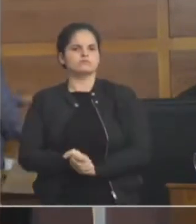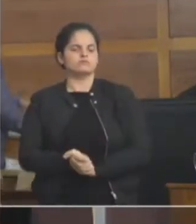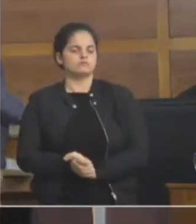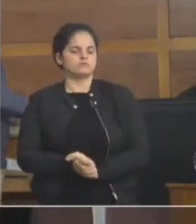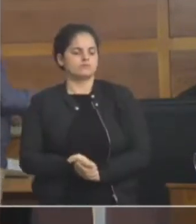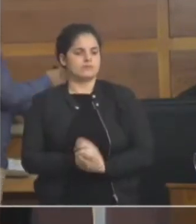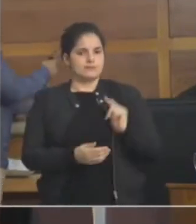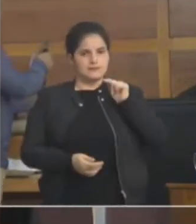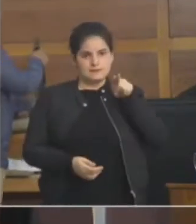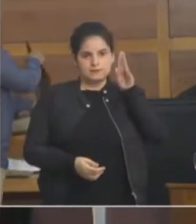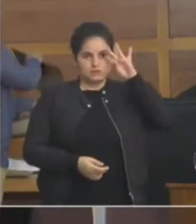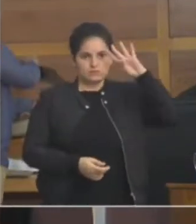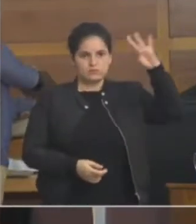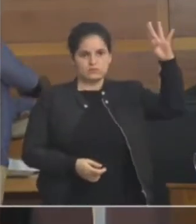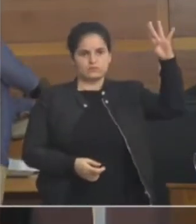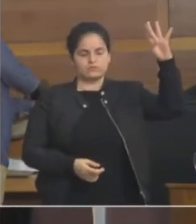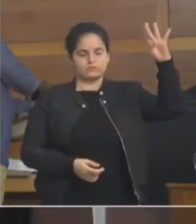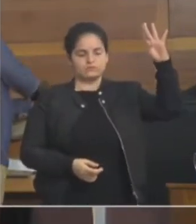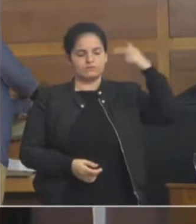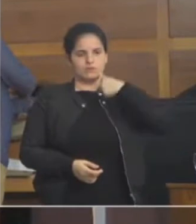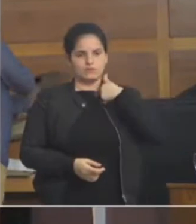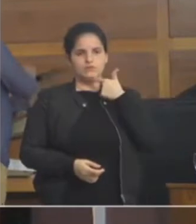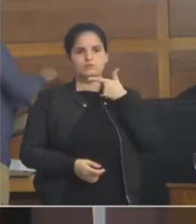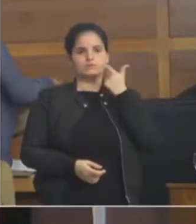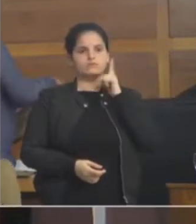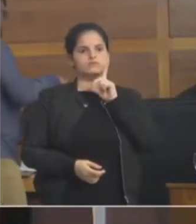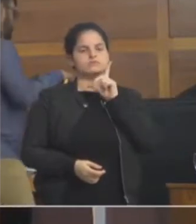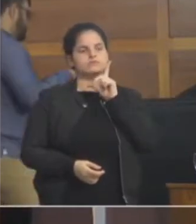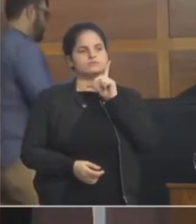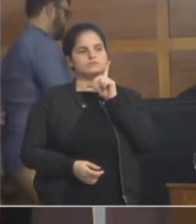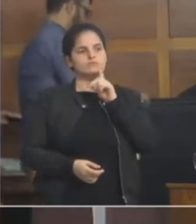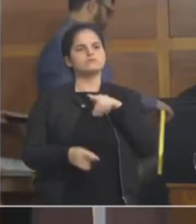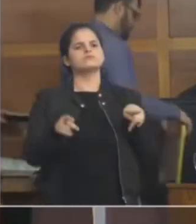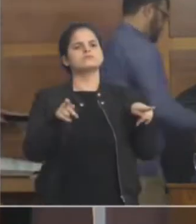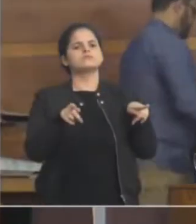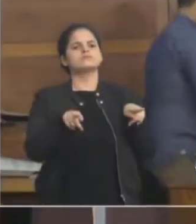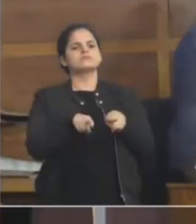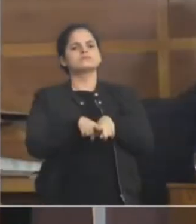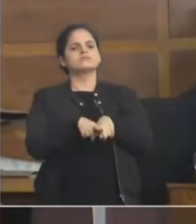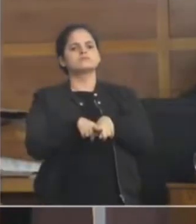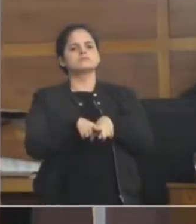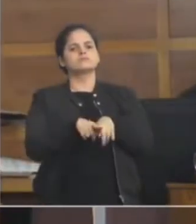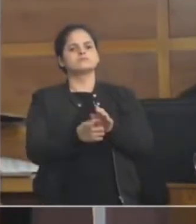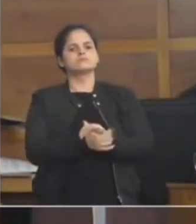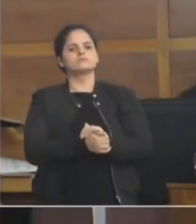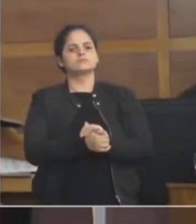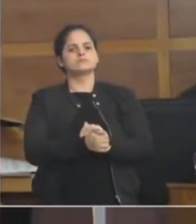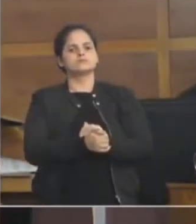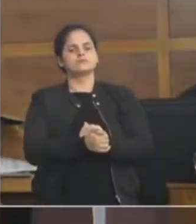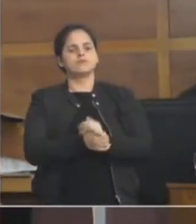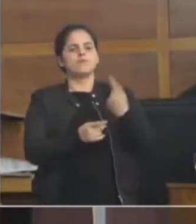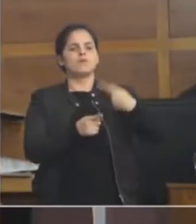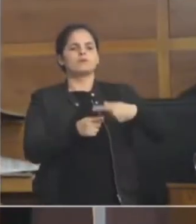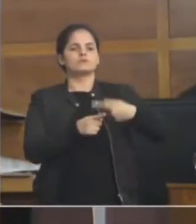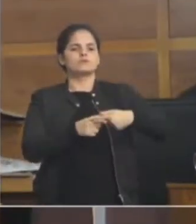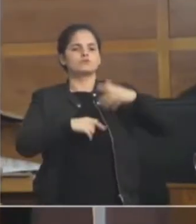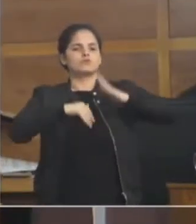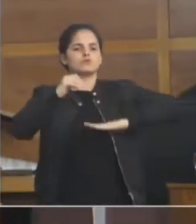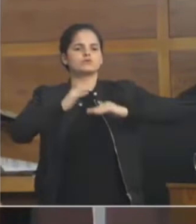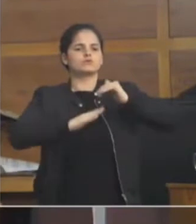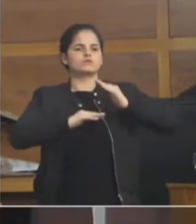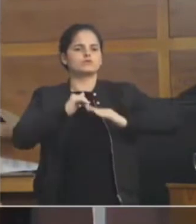e esse sonho foi realizado também com a ajuda do nosso profissionais de educação física Como diz